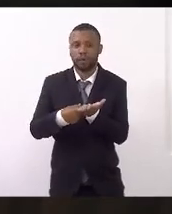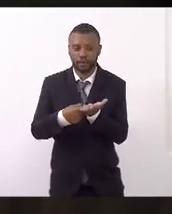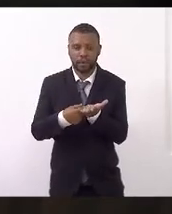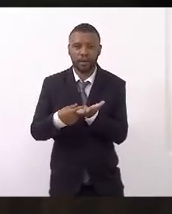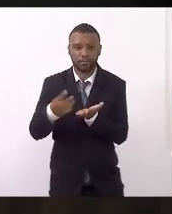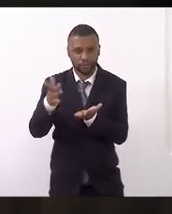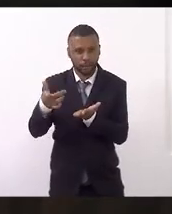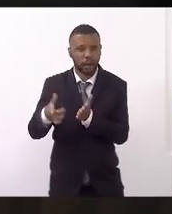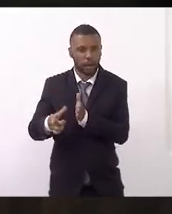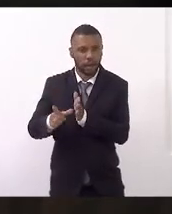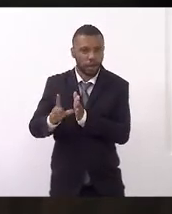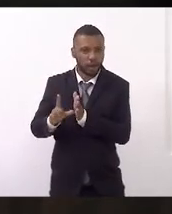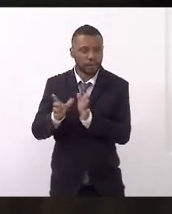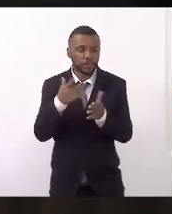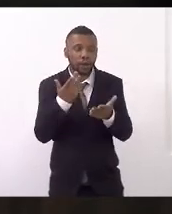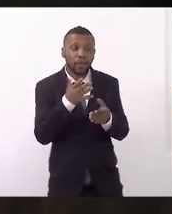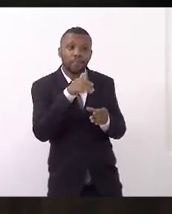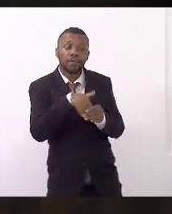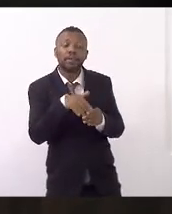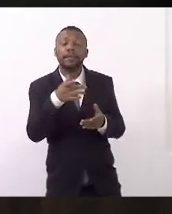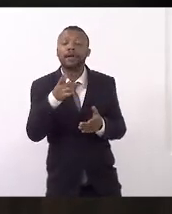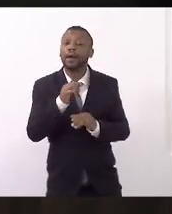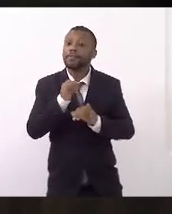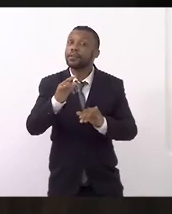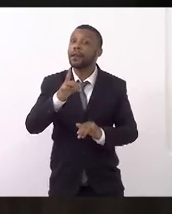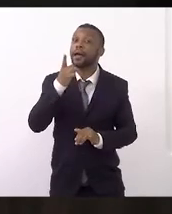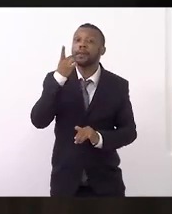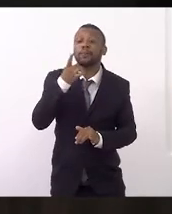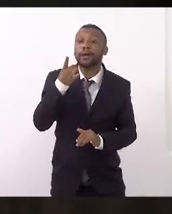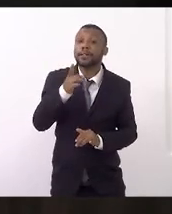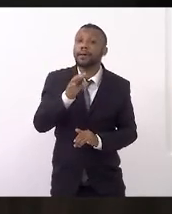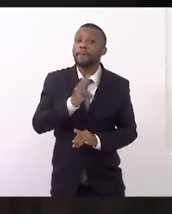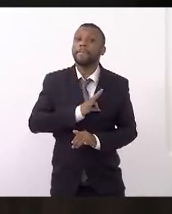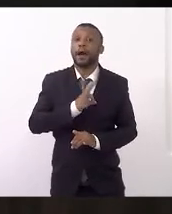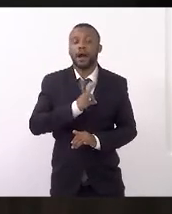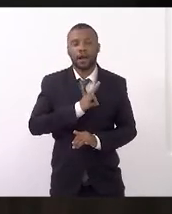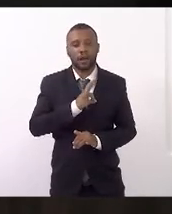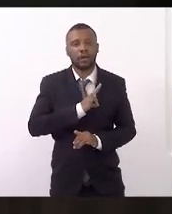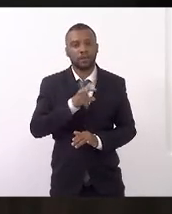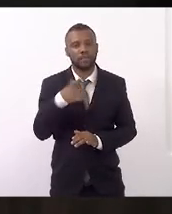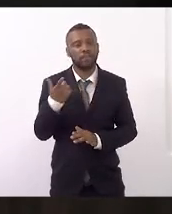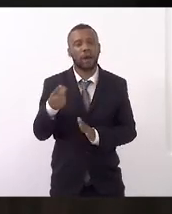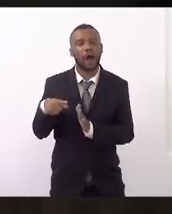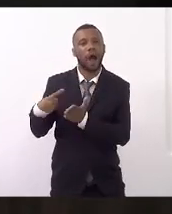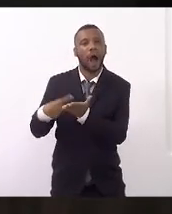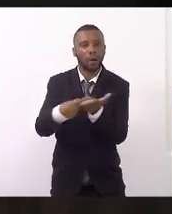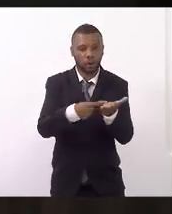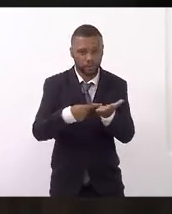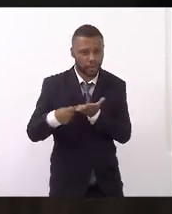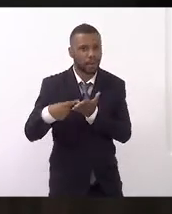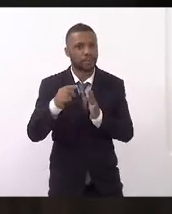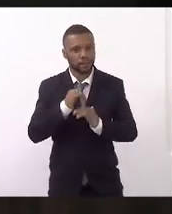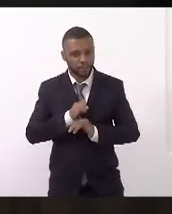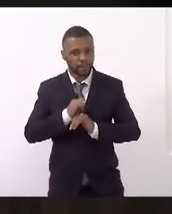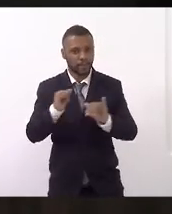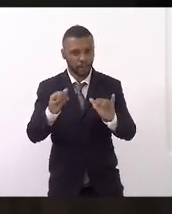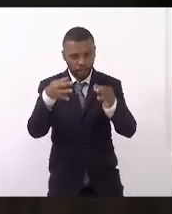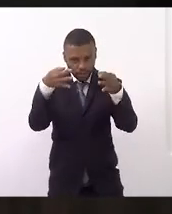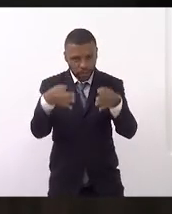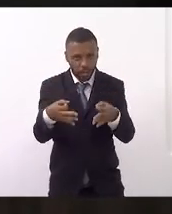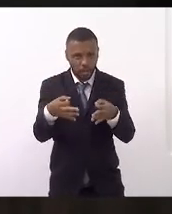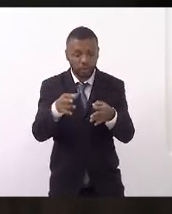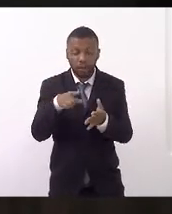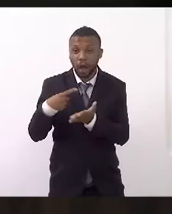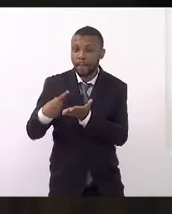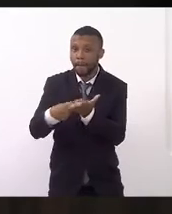Então, vou votar. Deputada Marta, esse foi acordado lá da mensagem. Tá certo? Então, acordamos